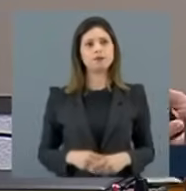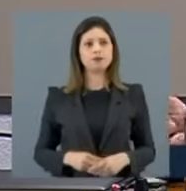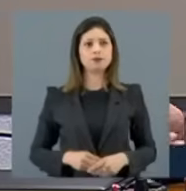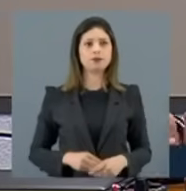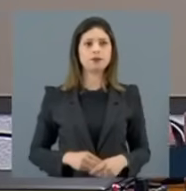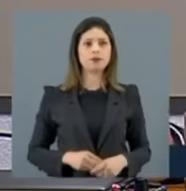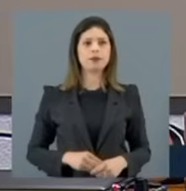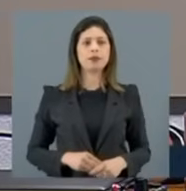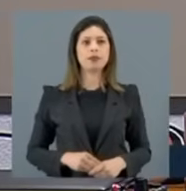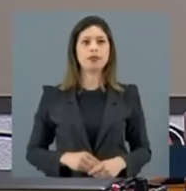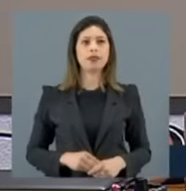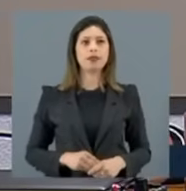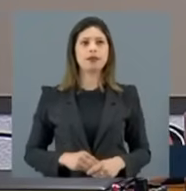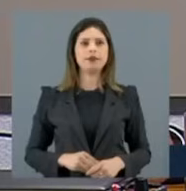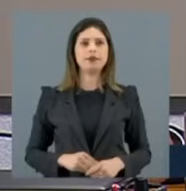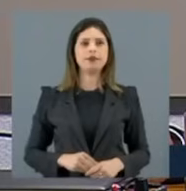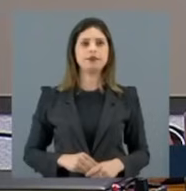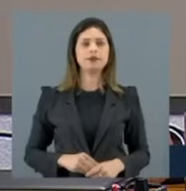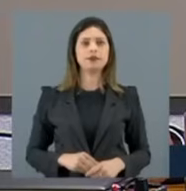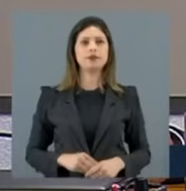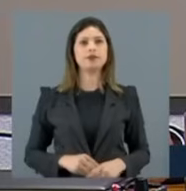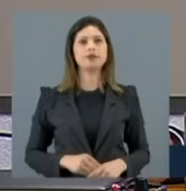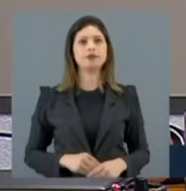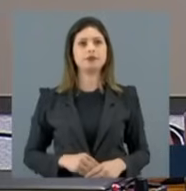Outro evento importante,